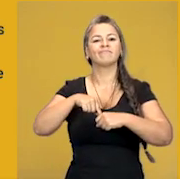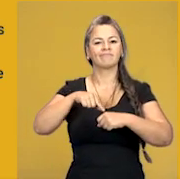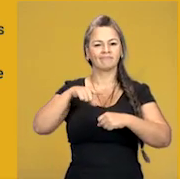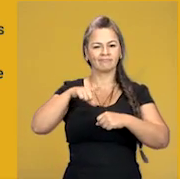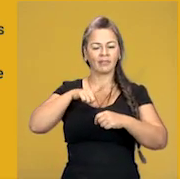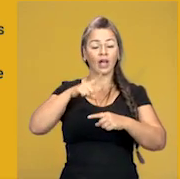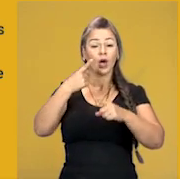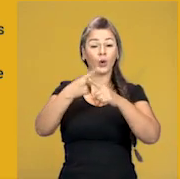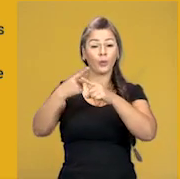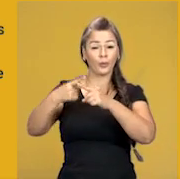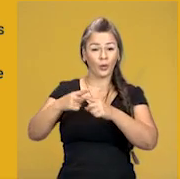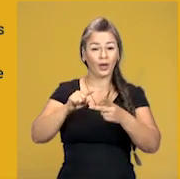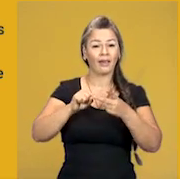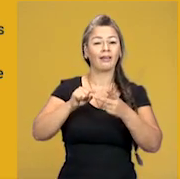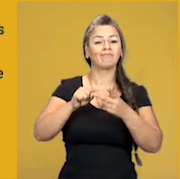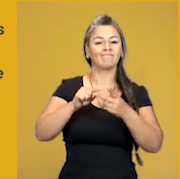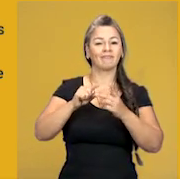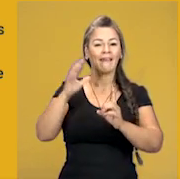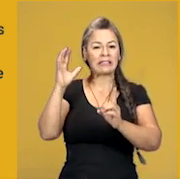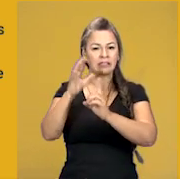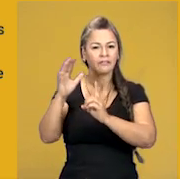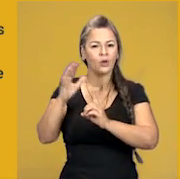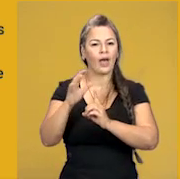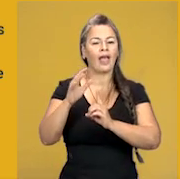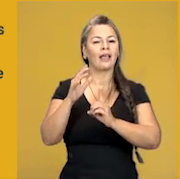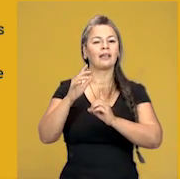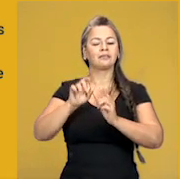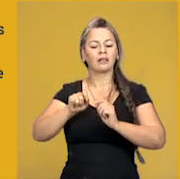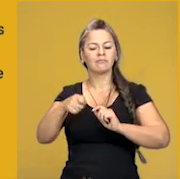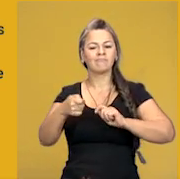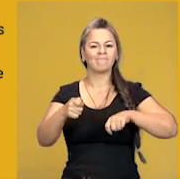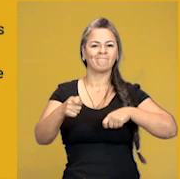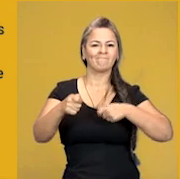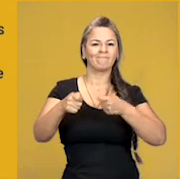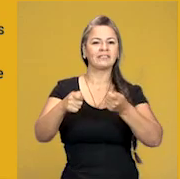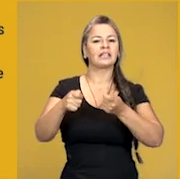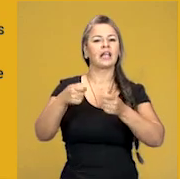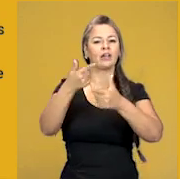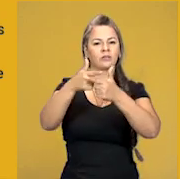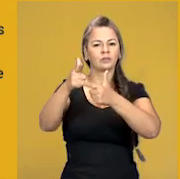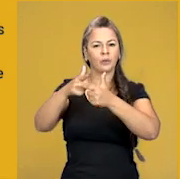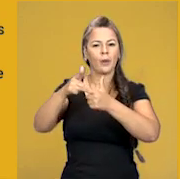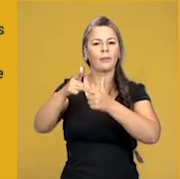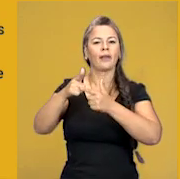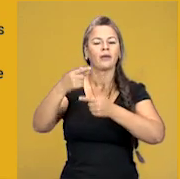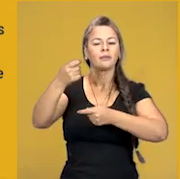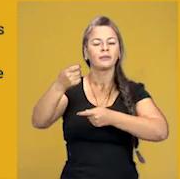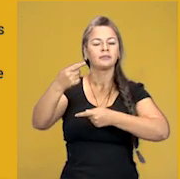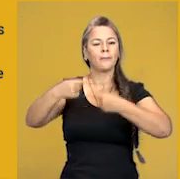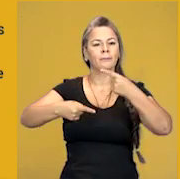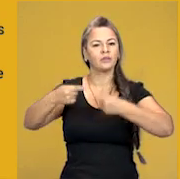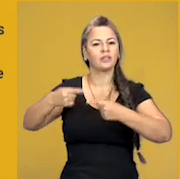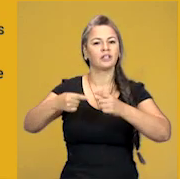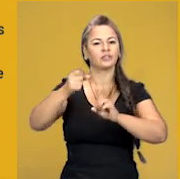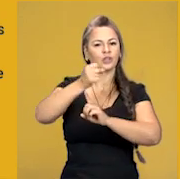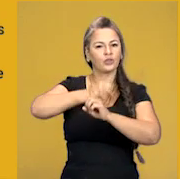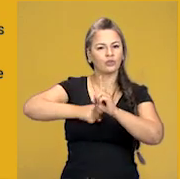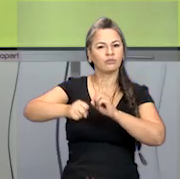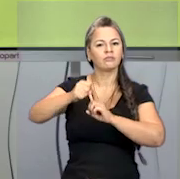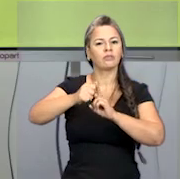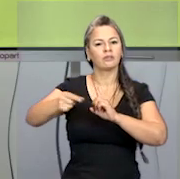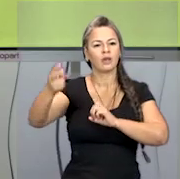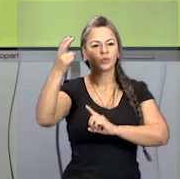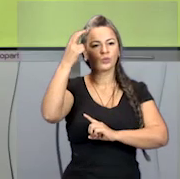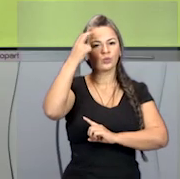e afetivas, seus significados e usos políticos, sociais e culturais, discutindo e avaliando mecanismos